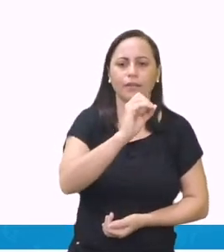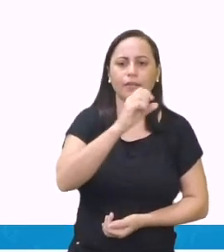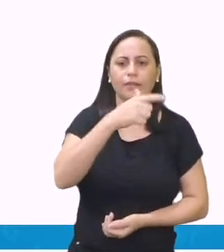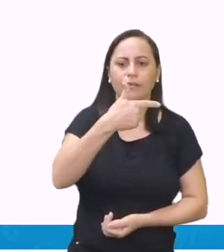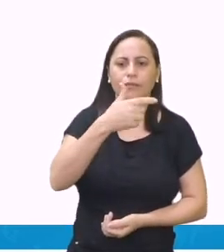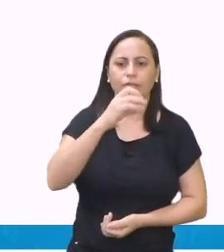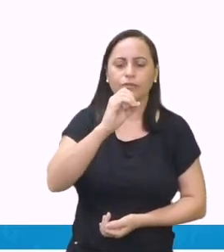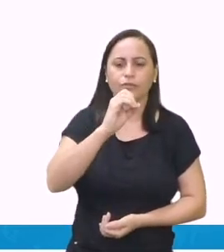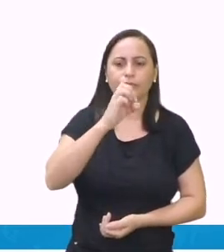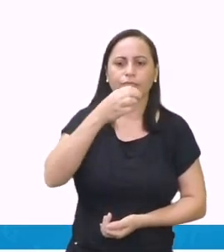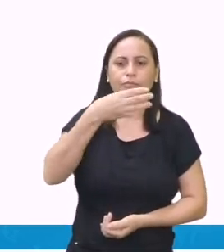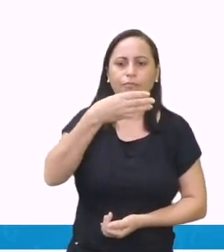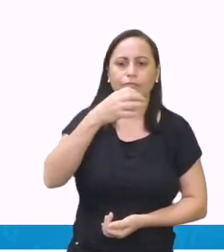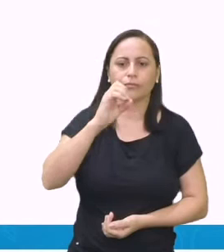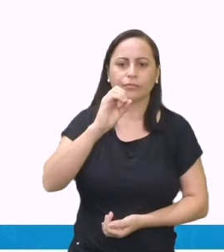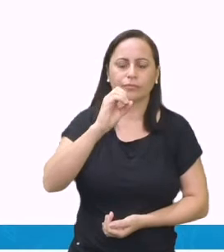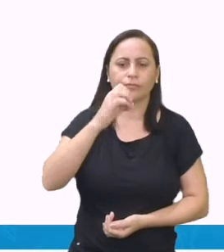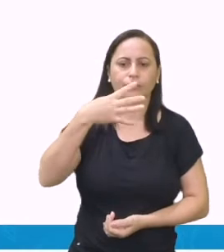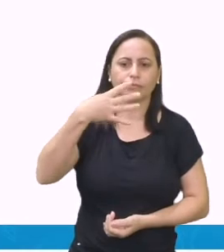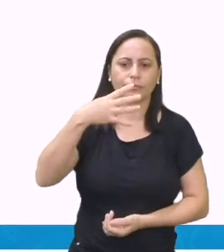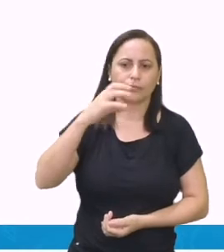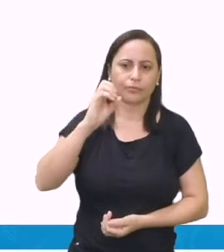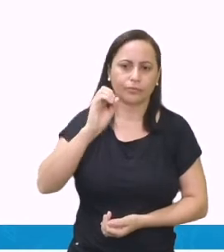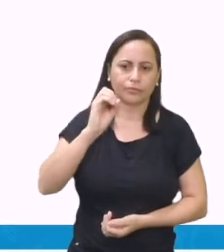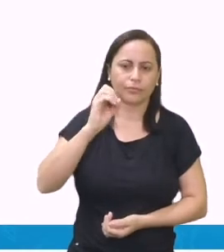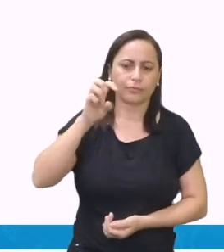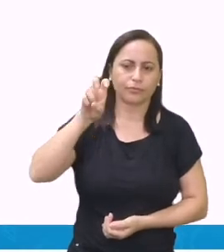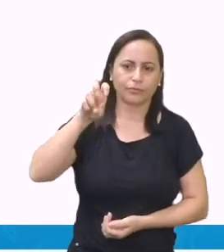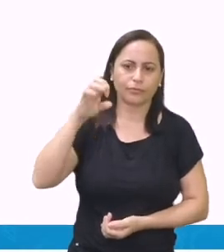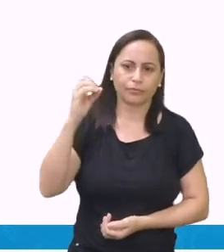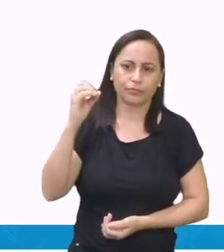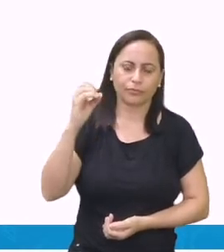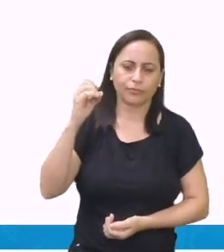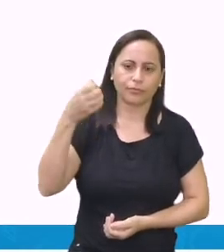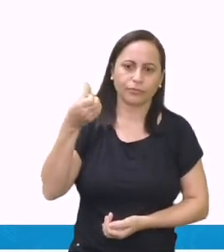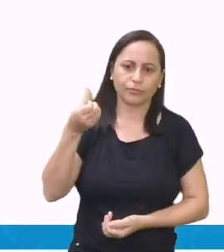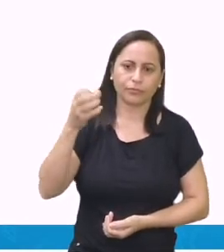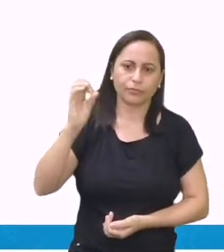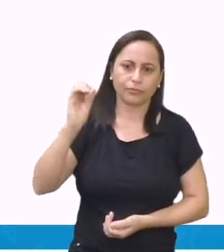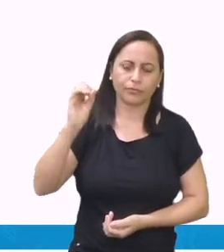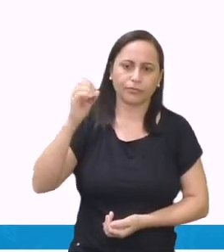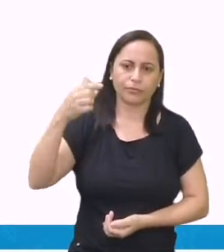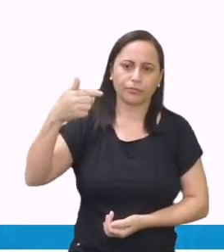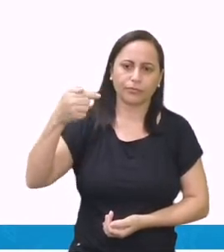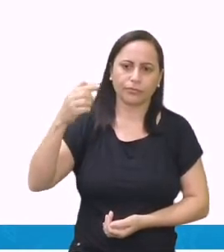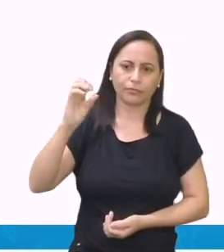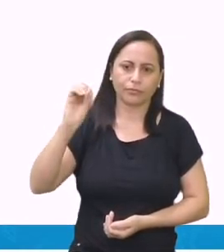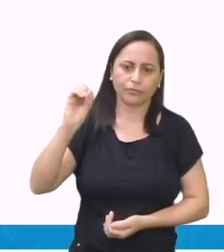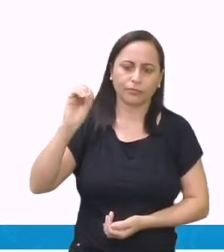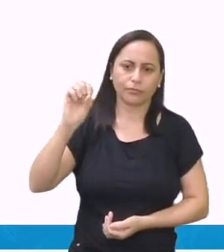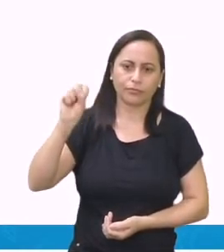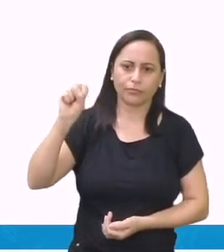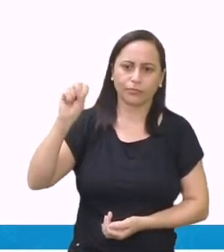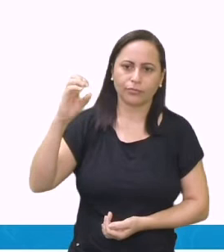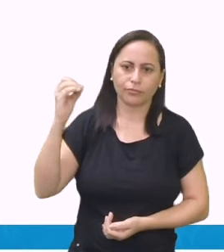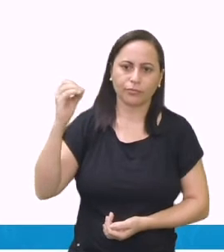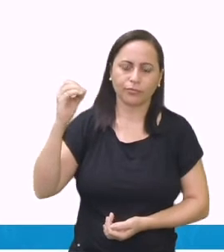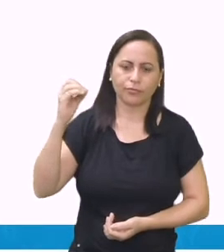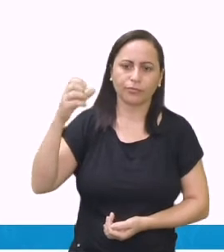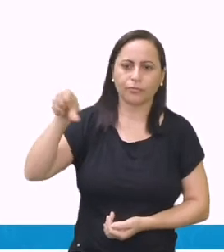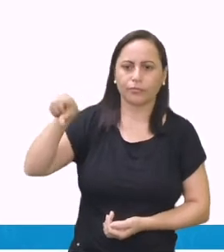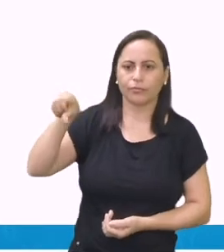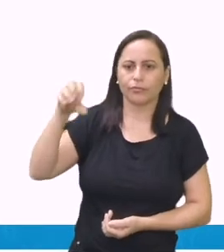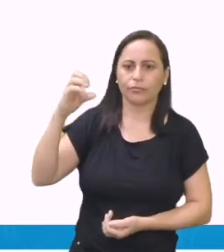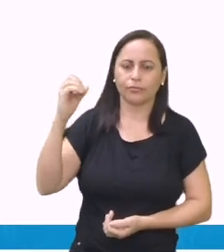10, 20, 30, 40, 50, 60, 70,